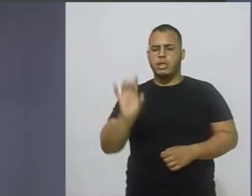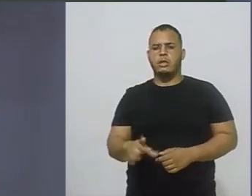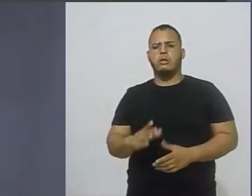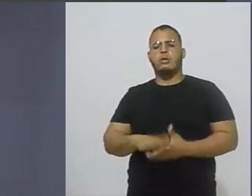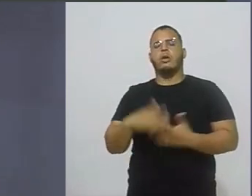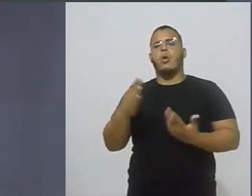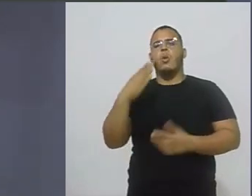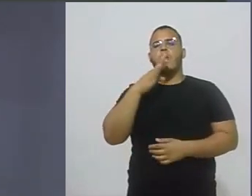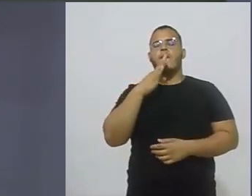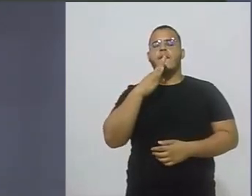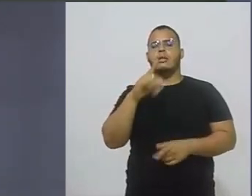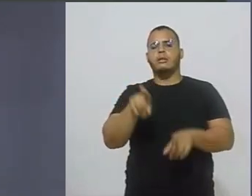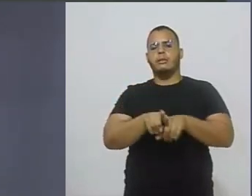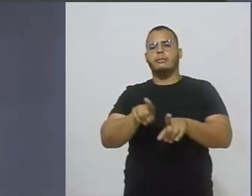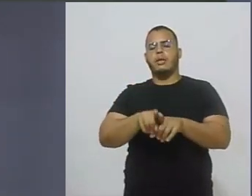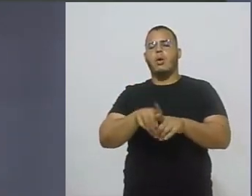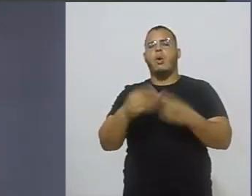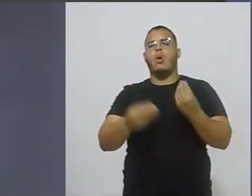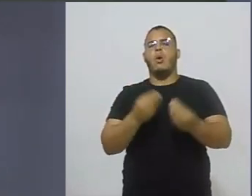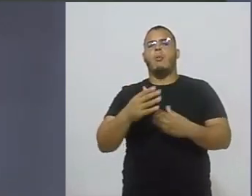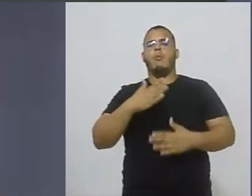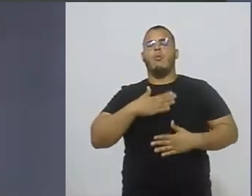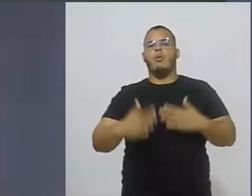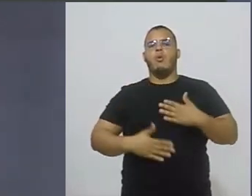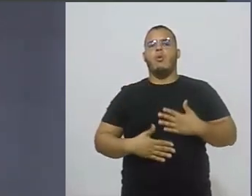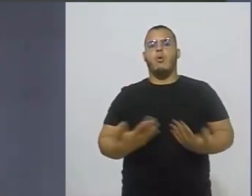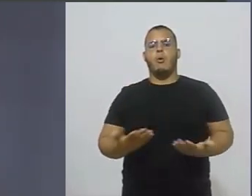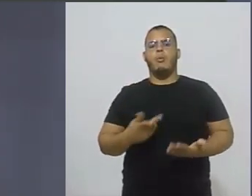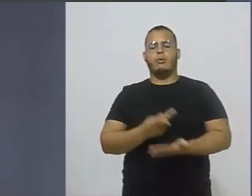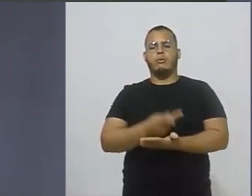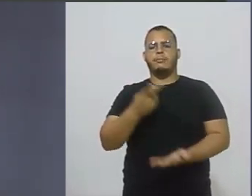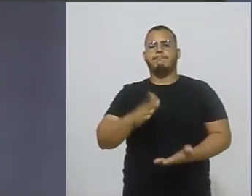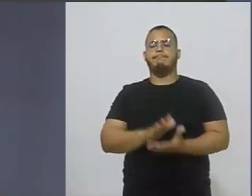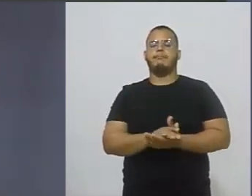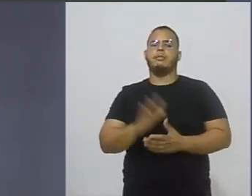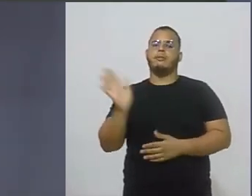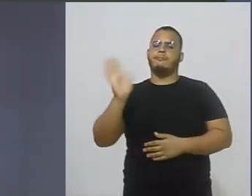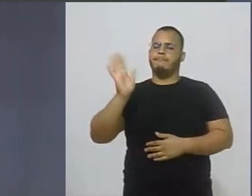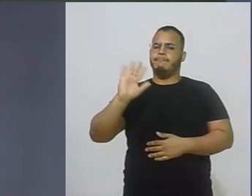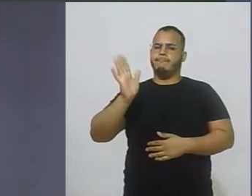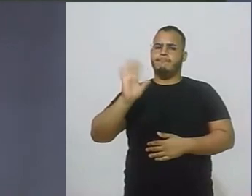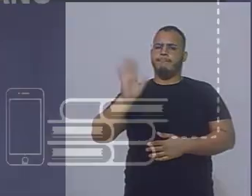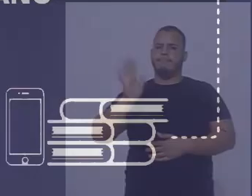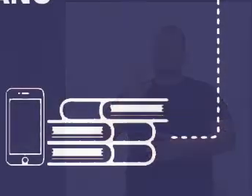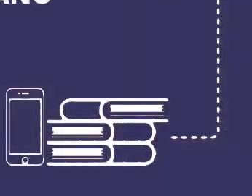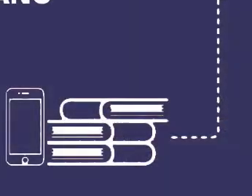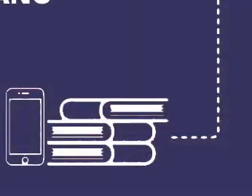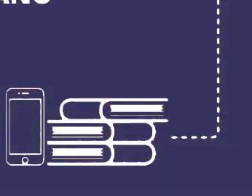conhecer também como que o nosso corpo funciona. A aula fica por aqui e até a próxima.